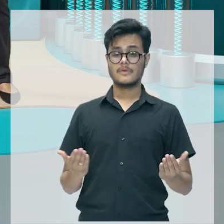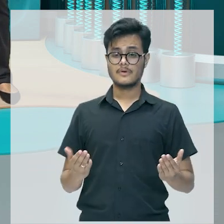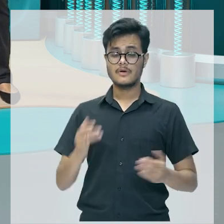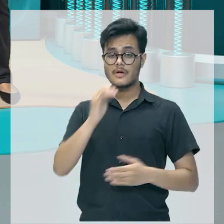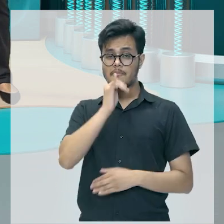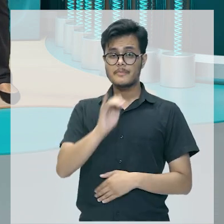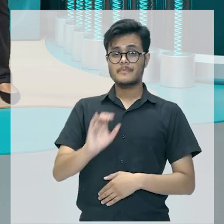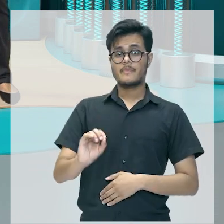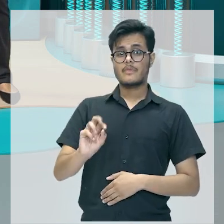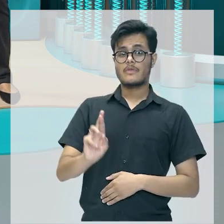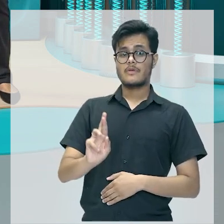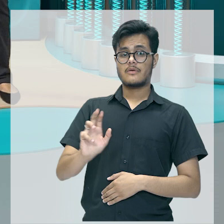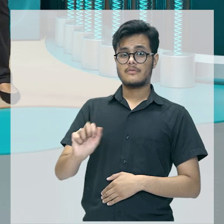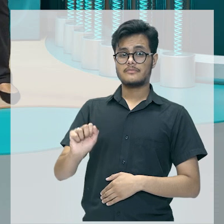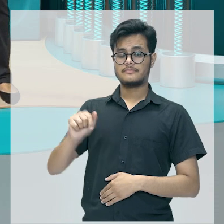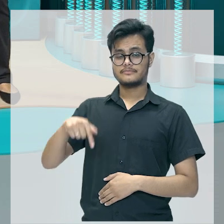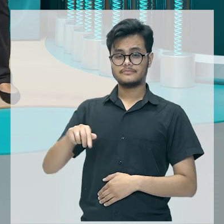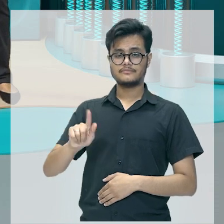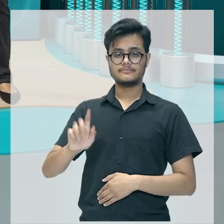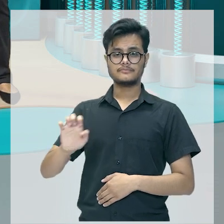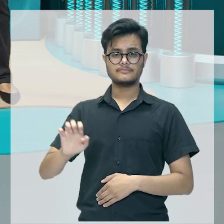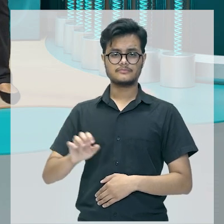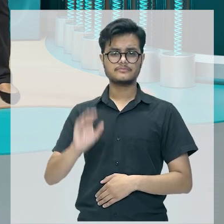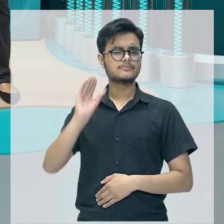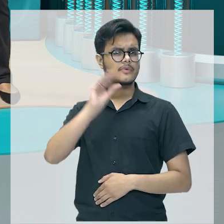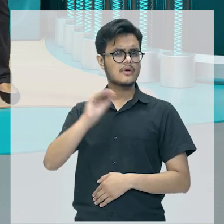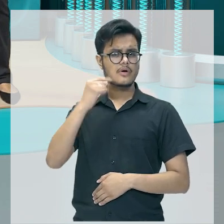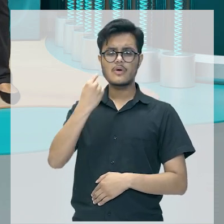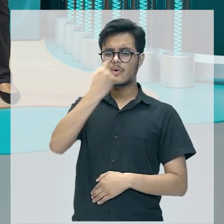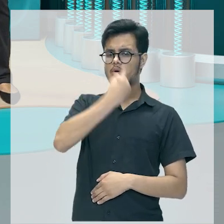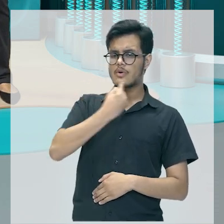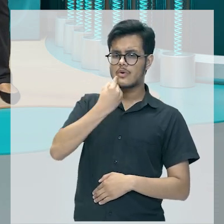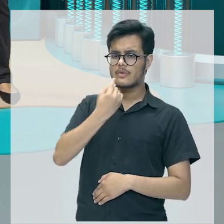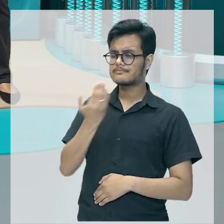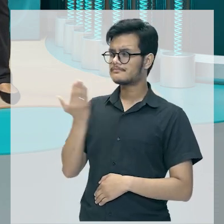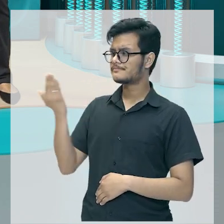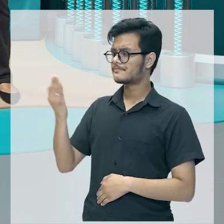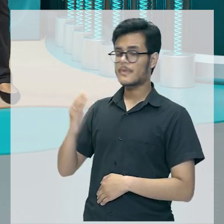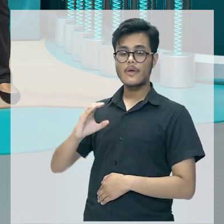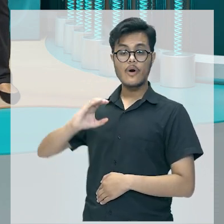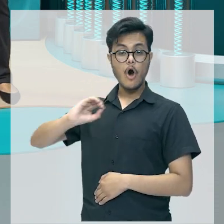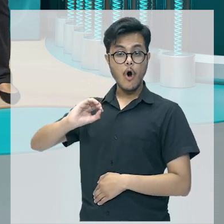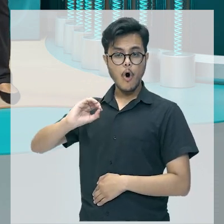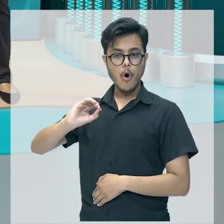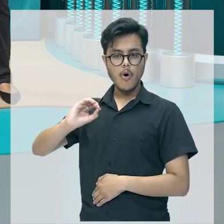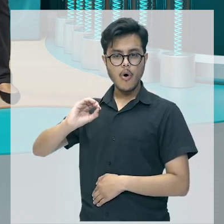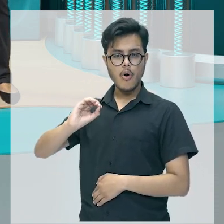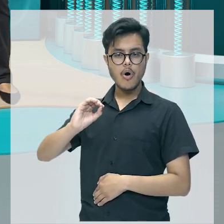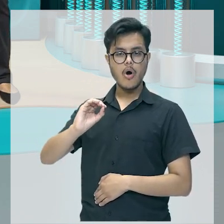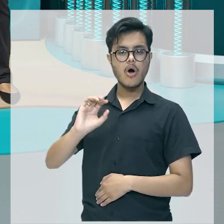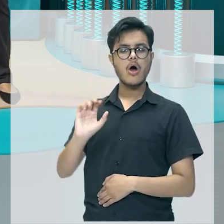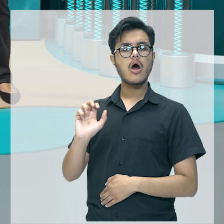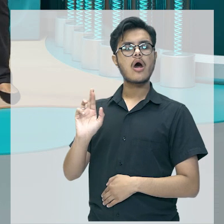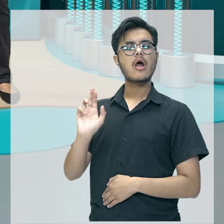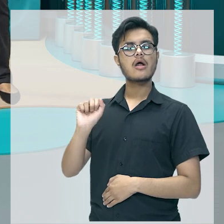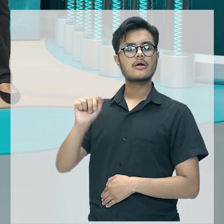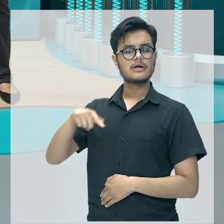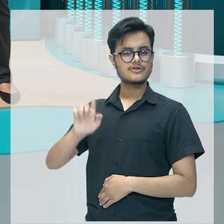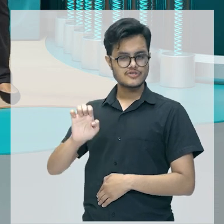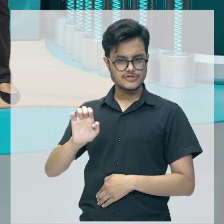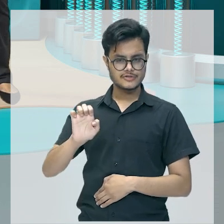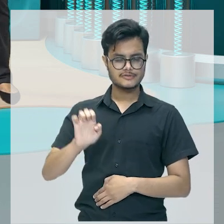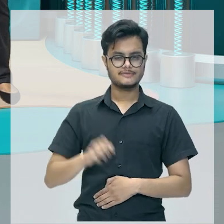palavra orange, ó, olha o formato da boca que eu formei aqui, o O, né? Certinho, som vocálico. O,